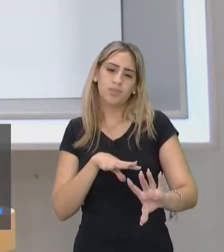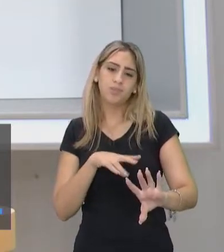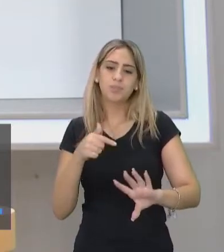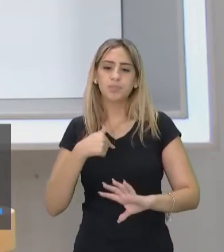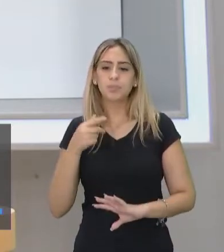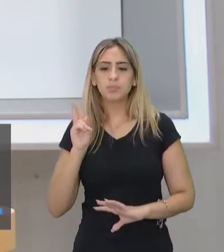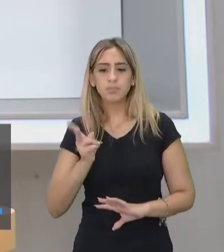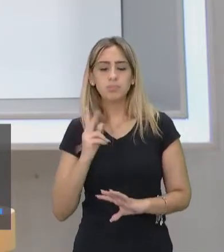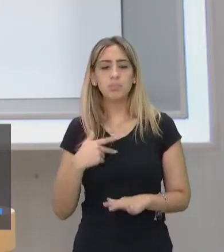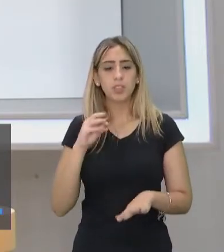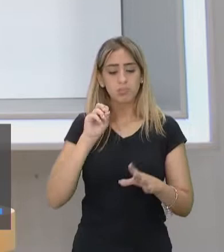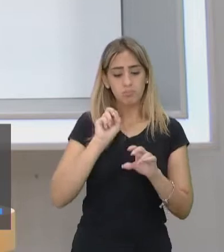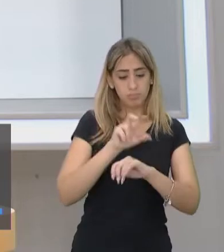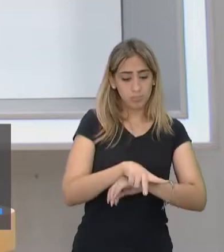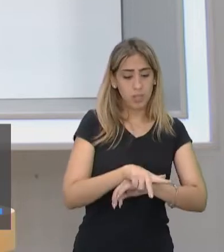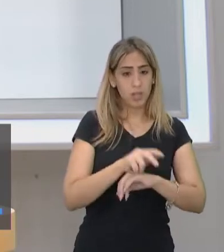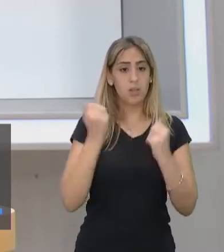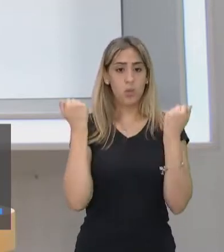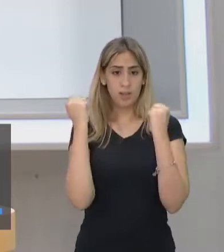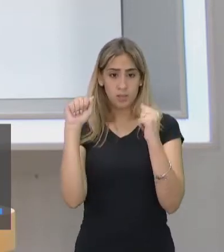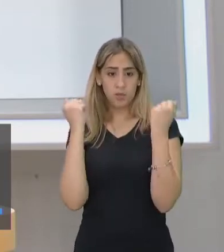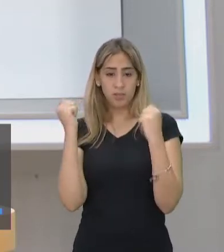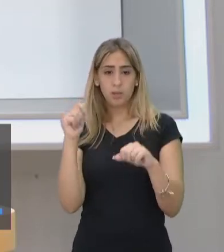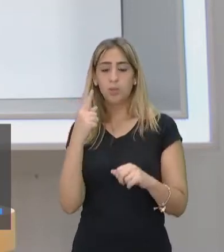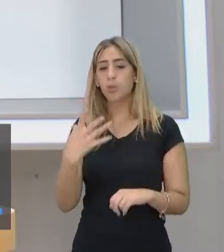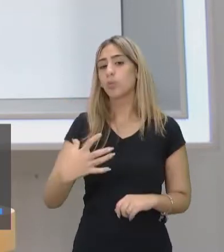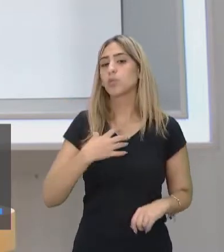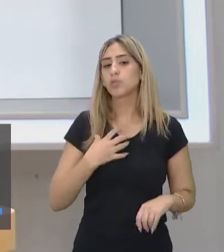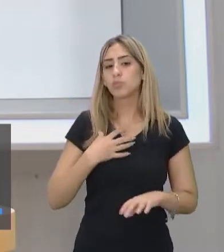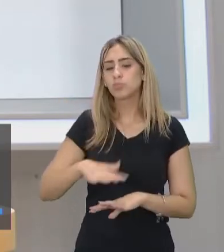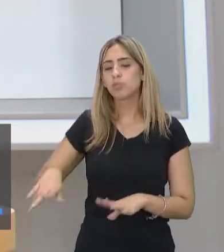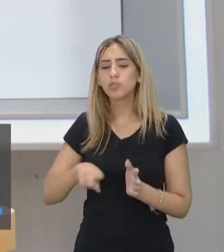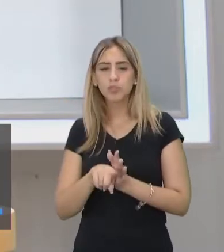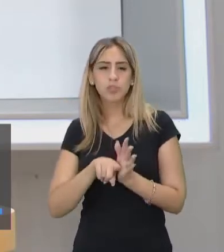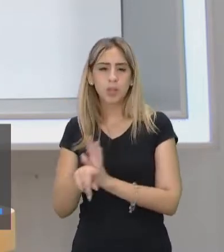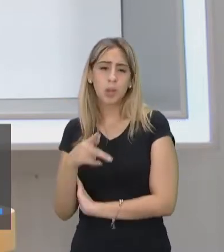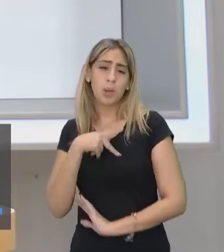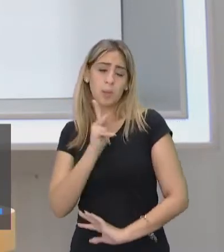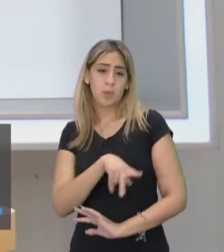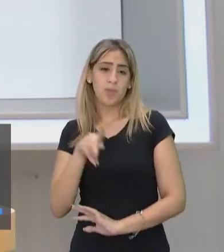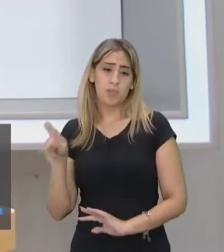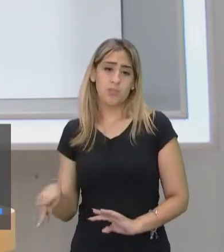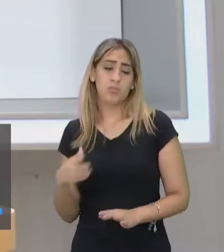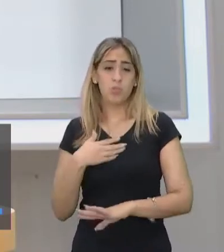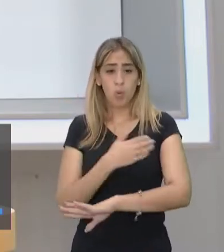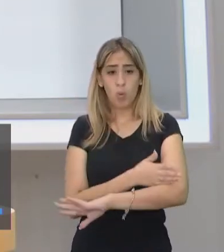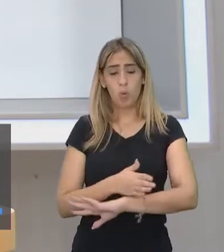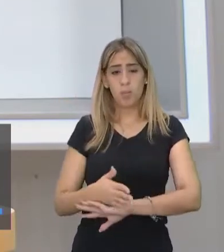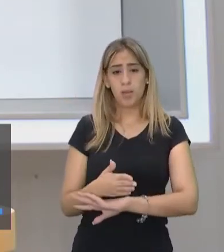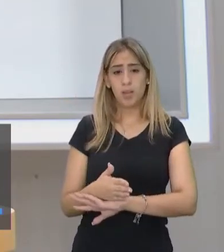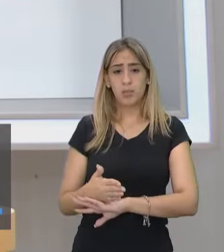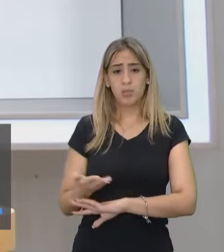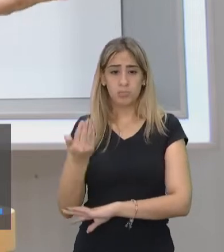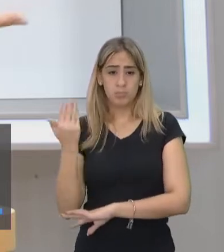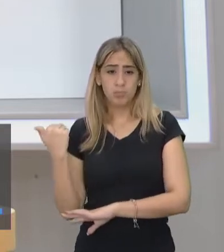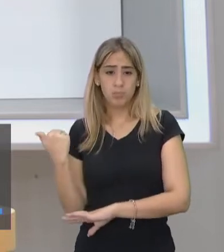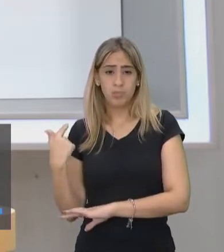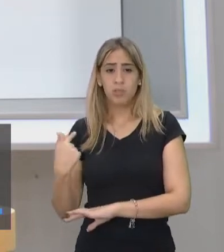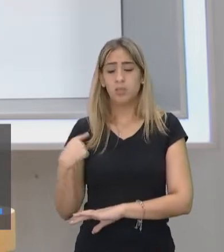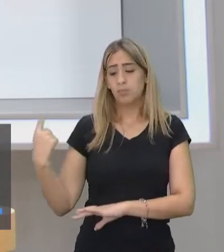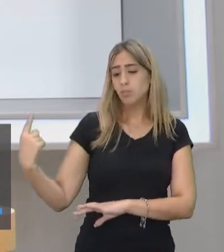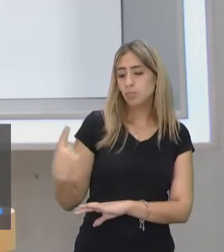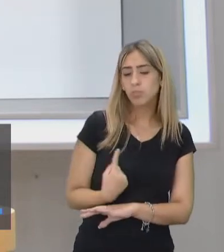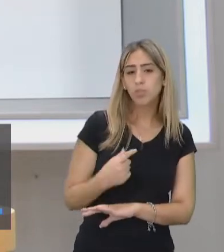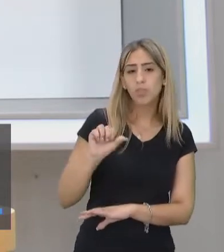já entrei na educação física por uma questão de investigação. Eu era professora dos anos iniciais, antigamente, lá em